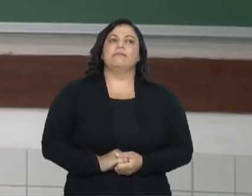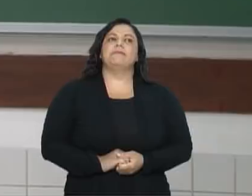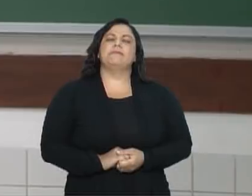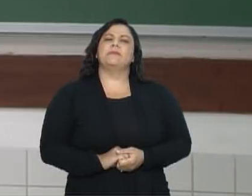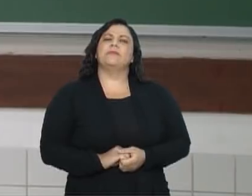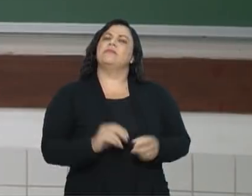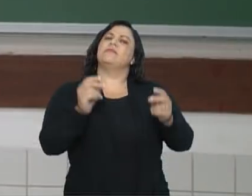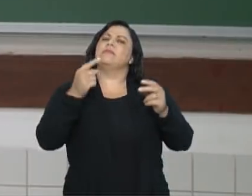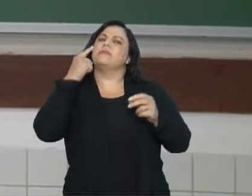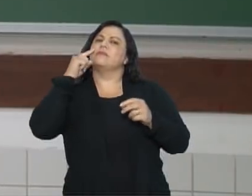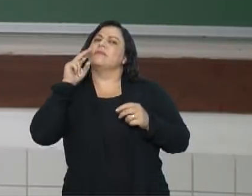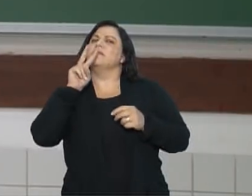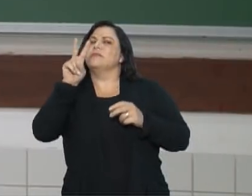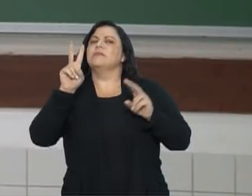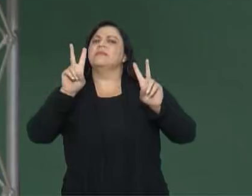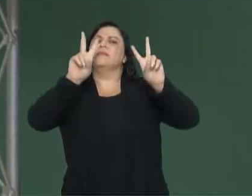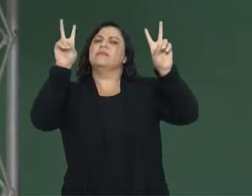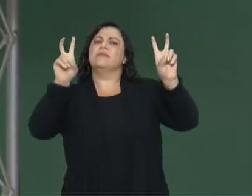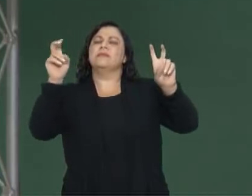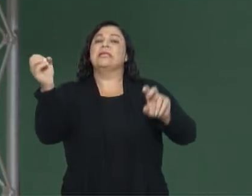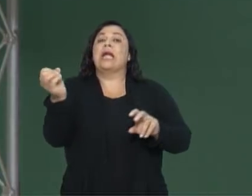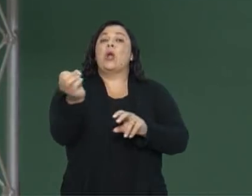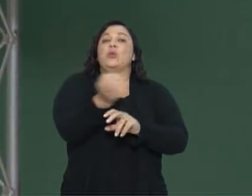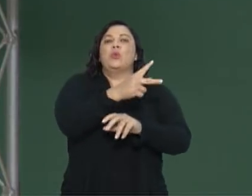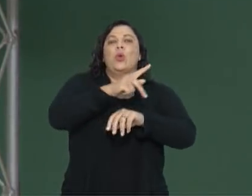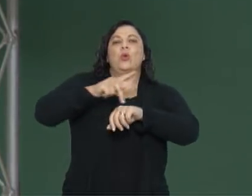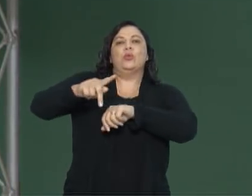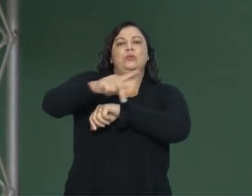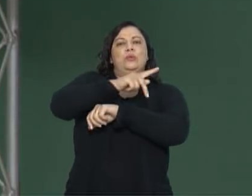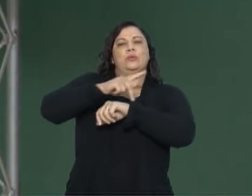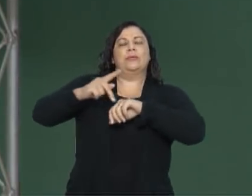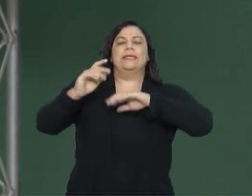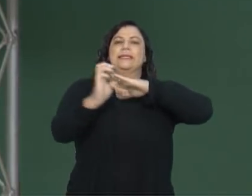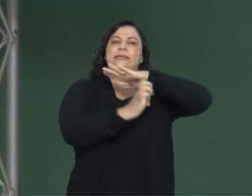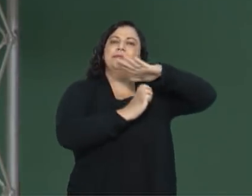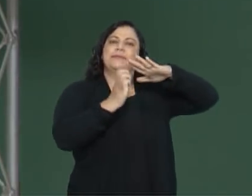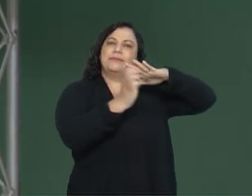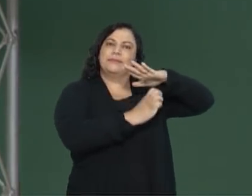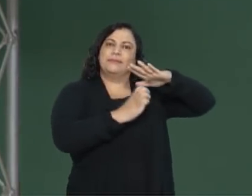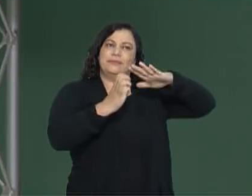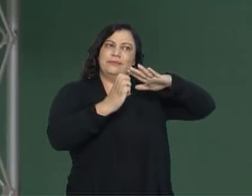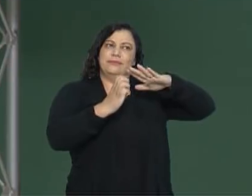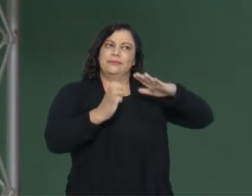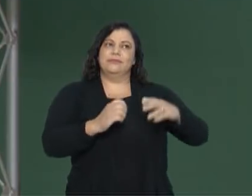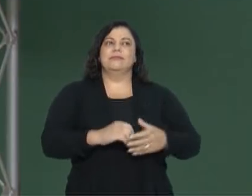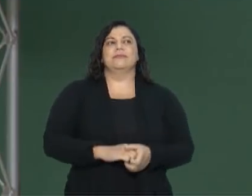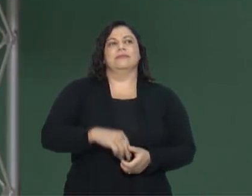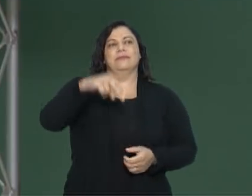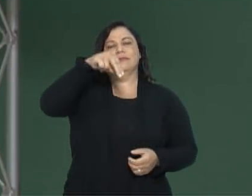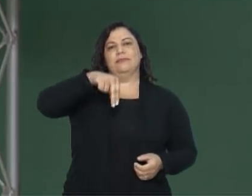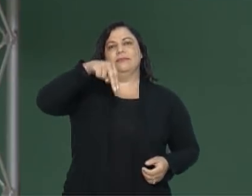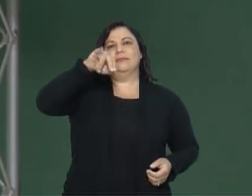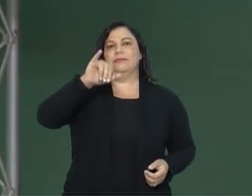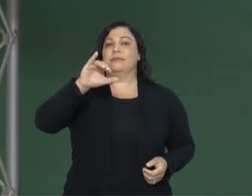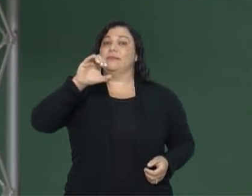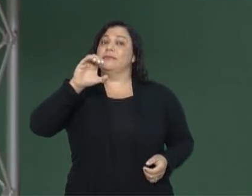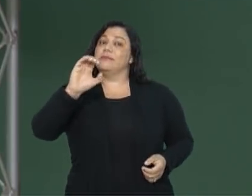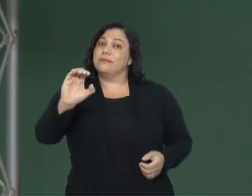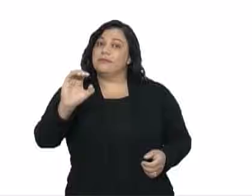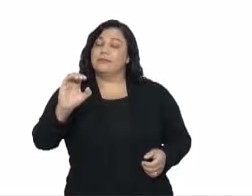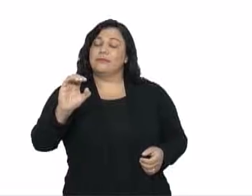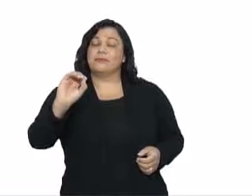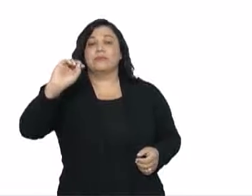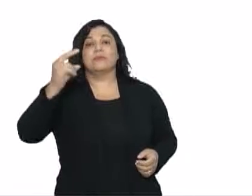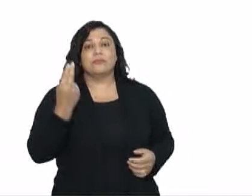Viu o termo que está nessa questão? Novos países industrializados, ou os tigres asiáticos. Você